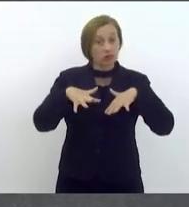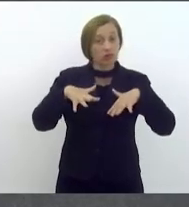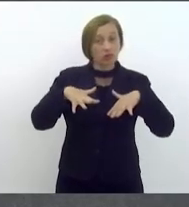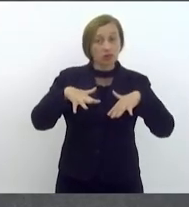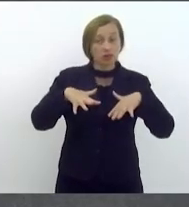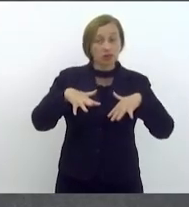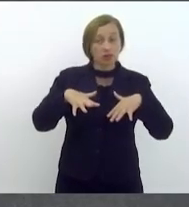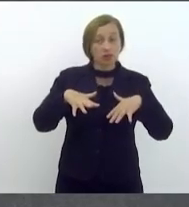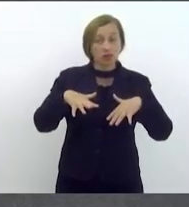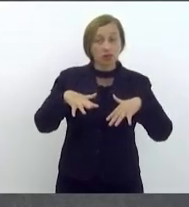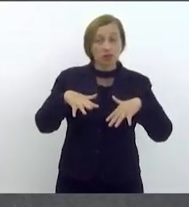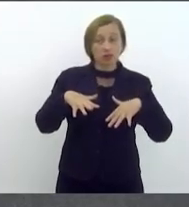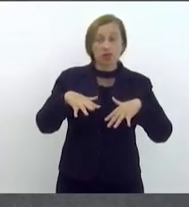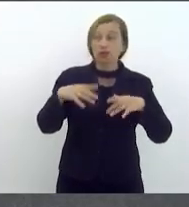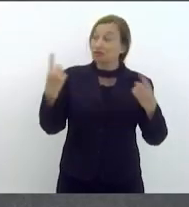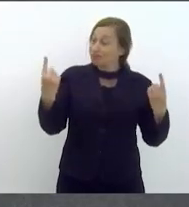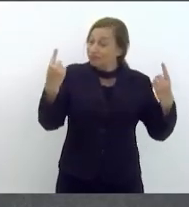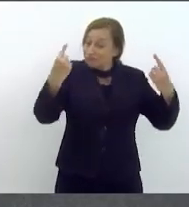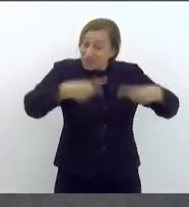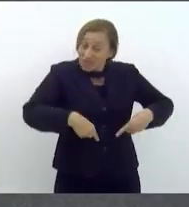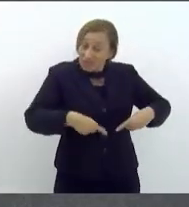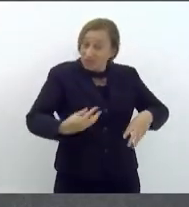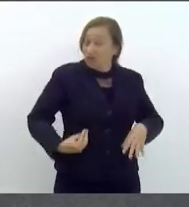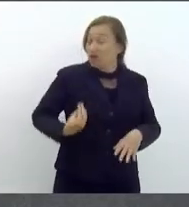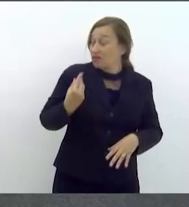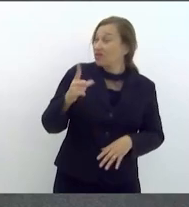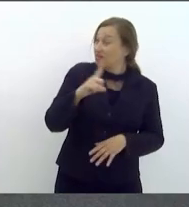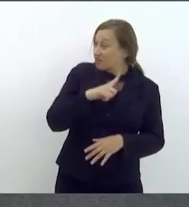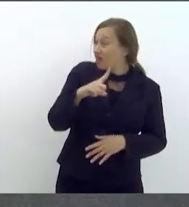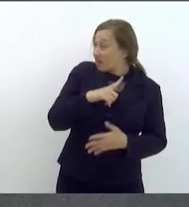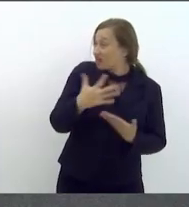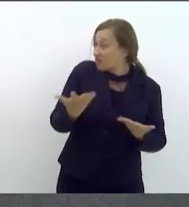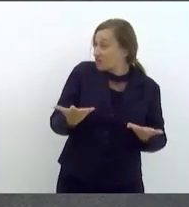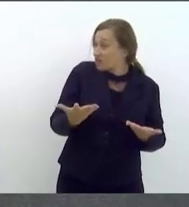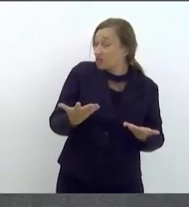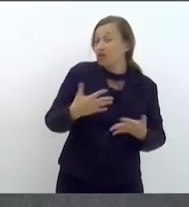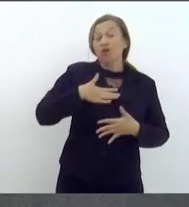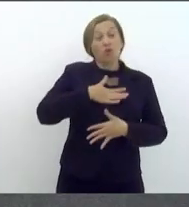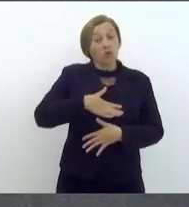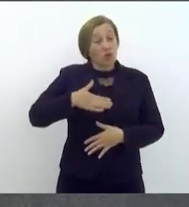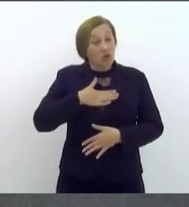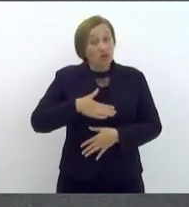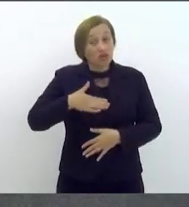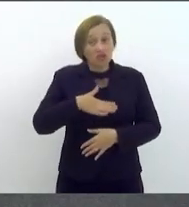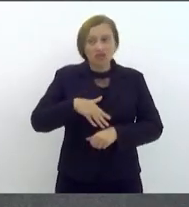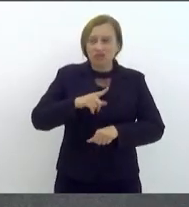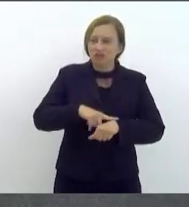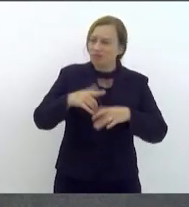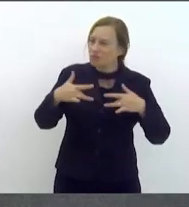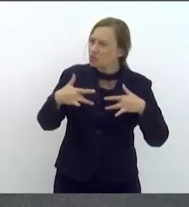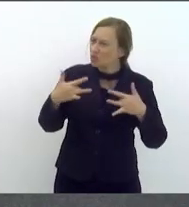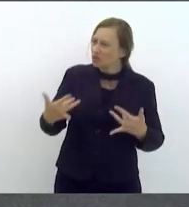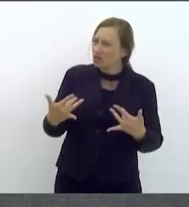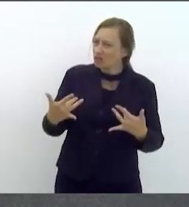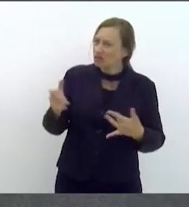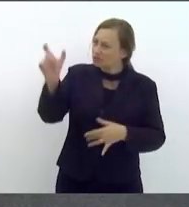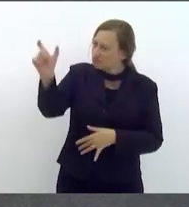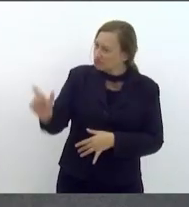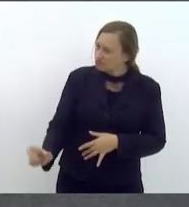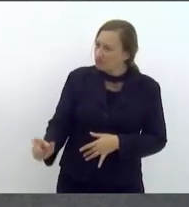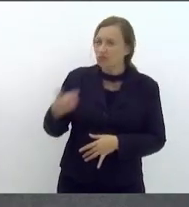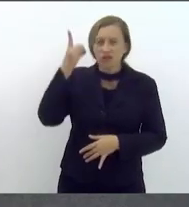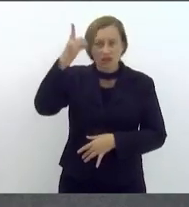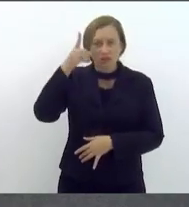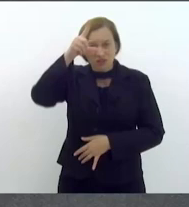enfrentando a vida com seus Desafios que a vida tem e eu gostaria nesta hora me solidarizar com o Deputado